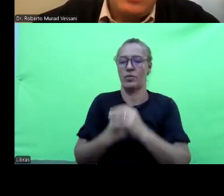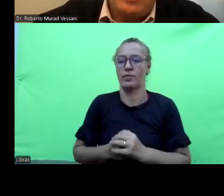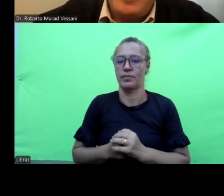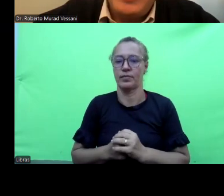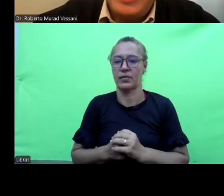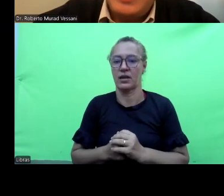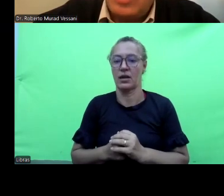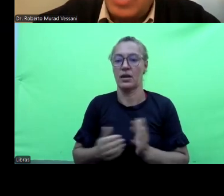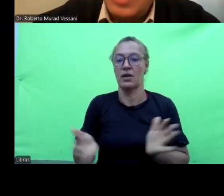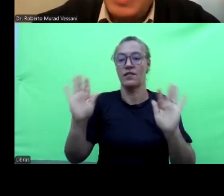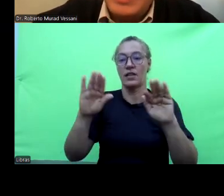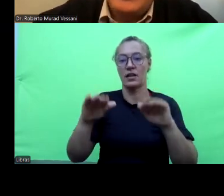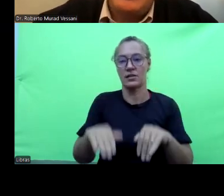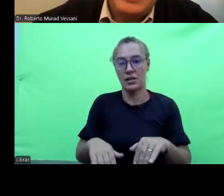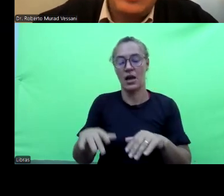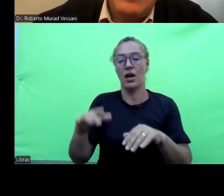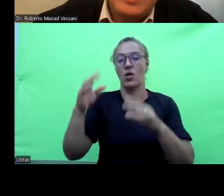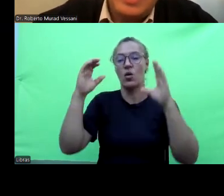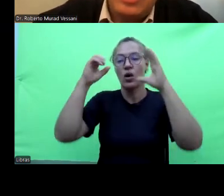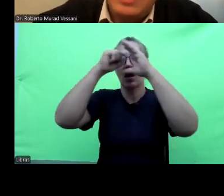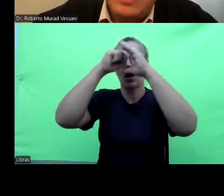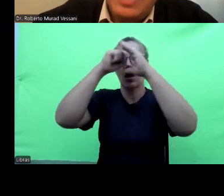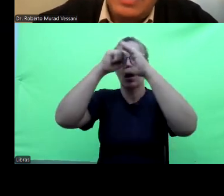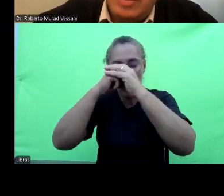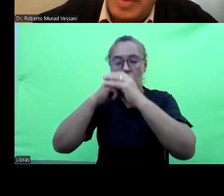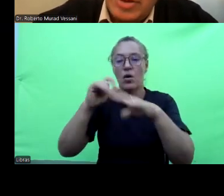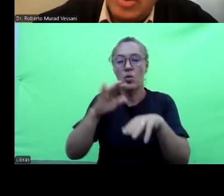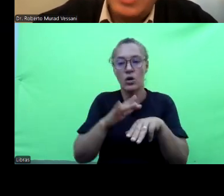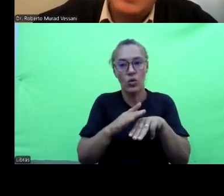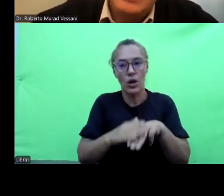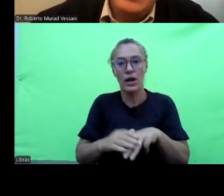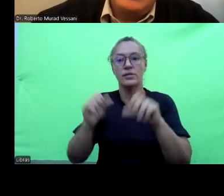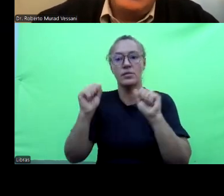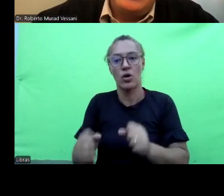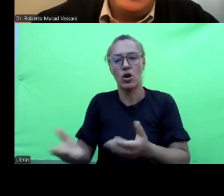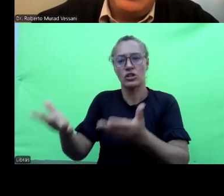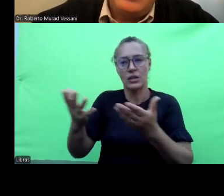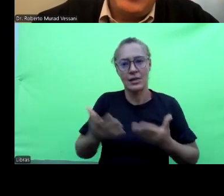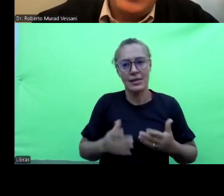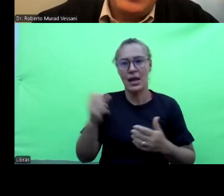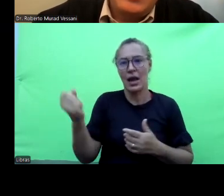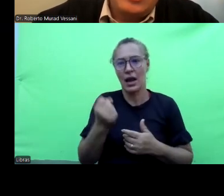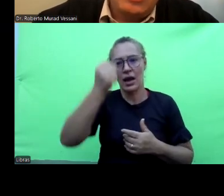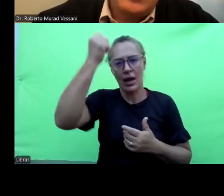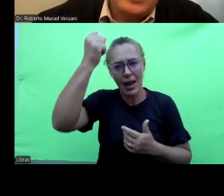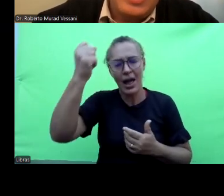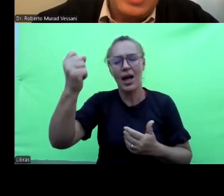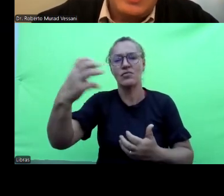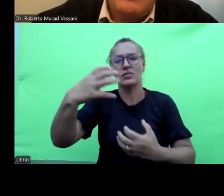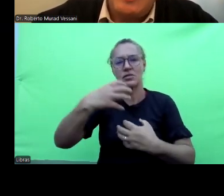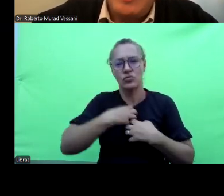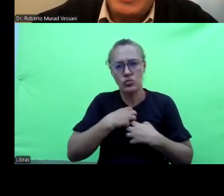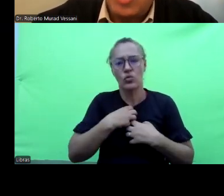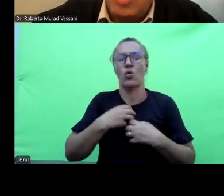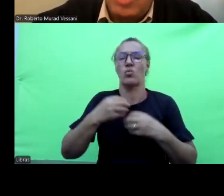Finalizar, o glaucoma é uma doença com possibilidade de impacto devastador na vida de uma pessoa, e é importante considerar